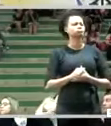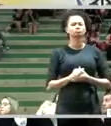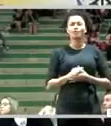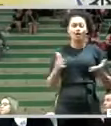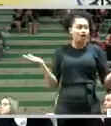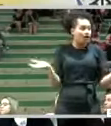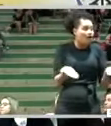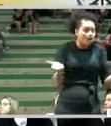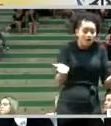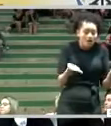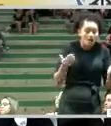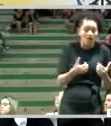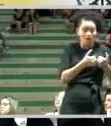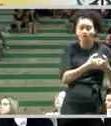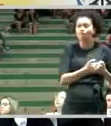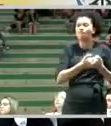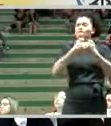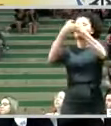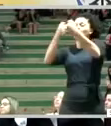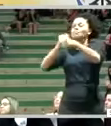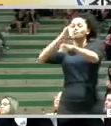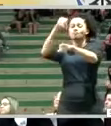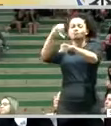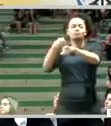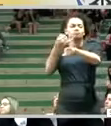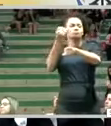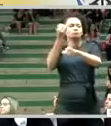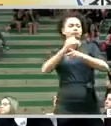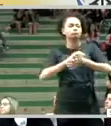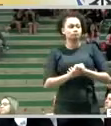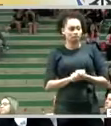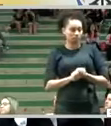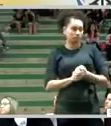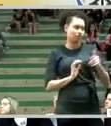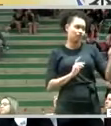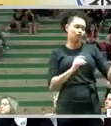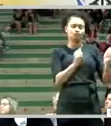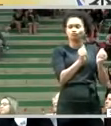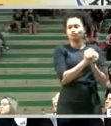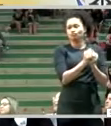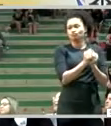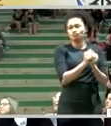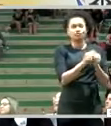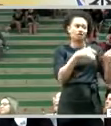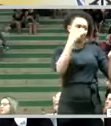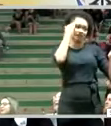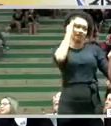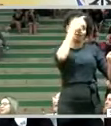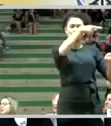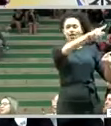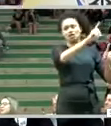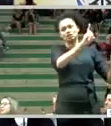Agora a arca vai para Jerusalém. Se a arca vai, tem que levar ele, é ele que entende.